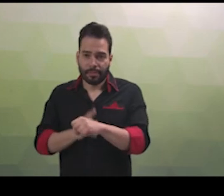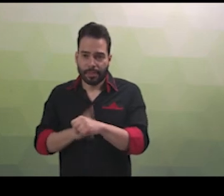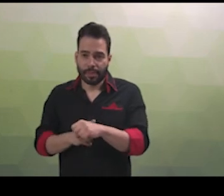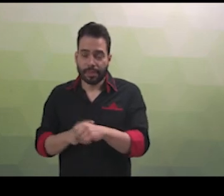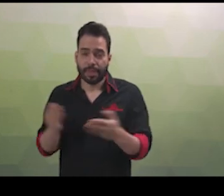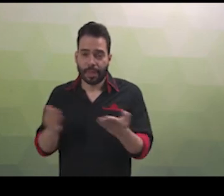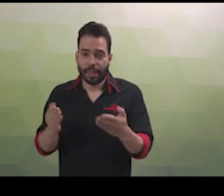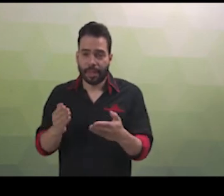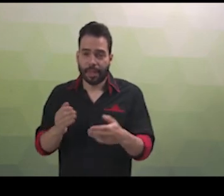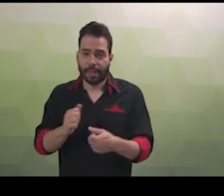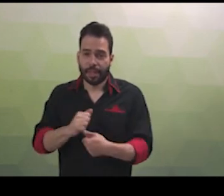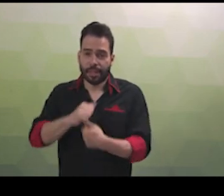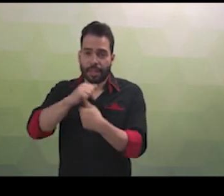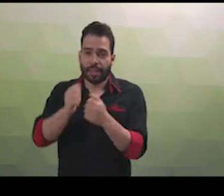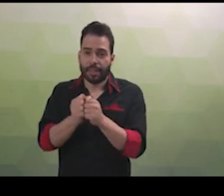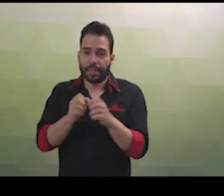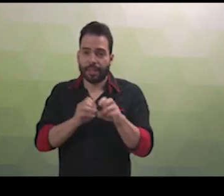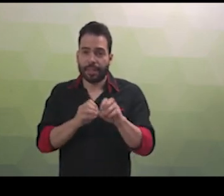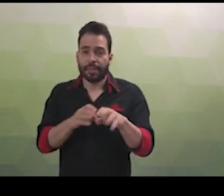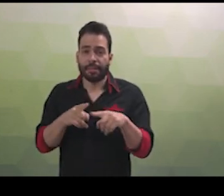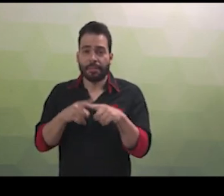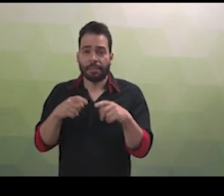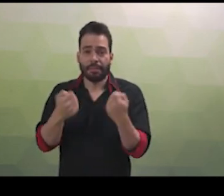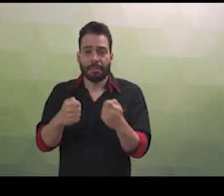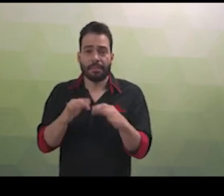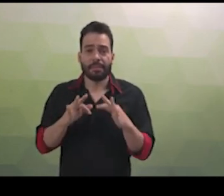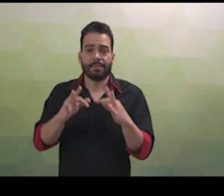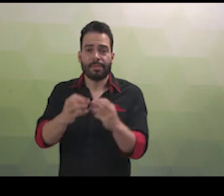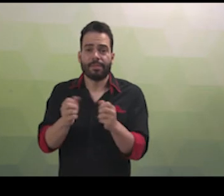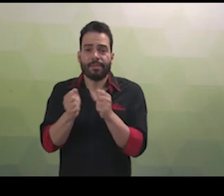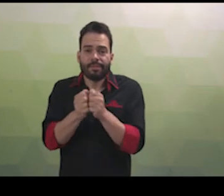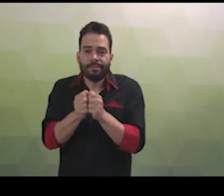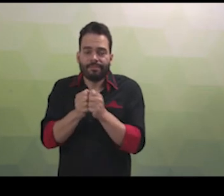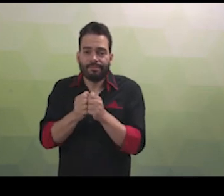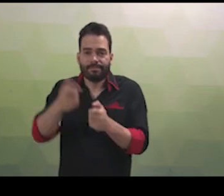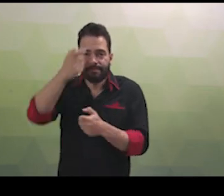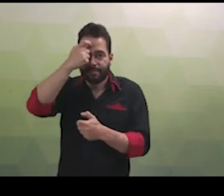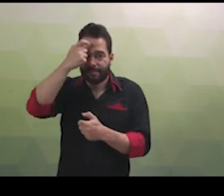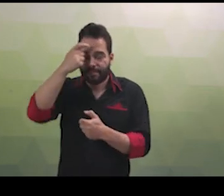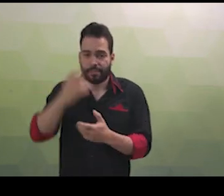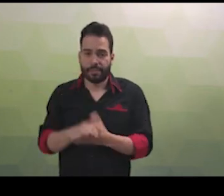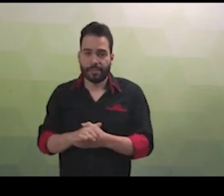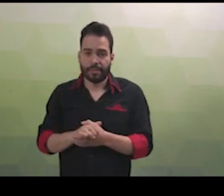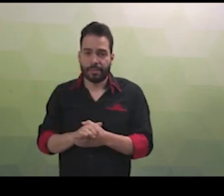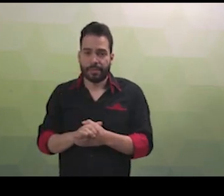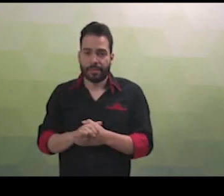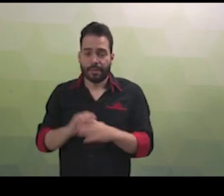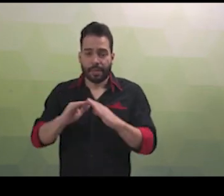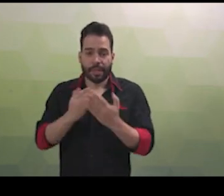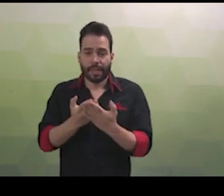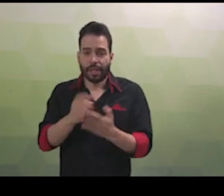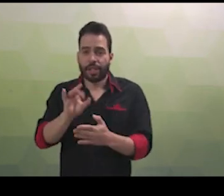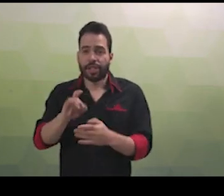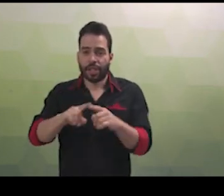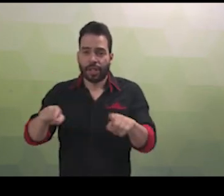nesse momento vem sendo capitaneado pela Pró-Reitoria de Ensino, mas que precisa do envolvimento de todos. O espaço escolar não